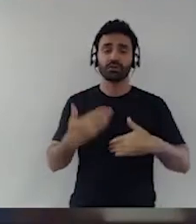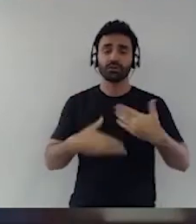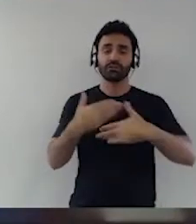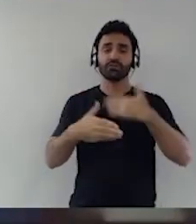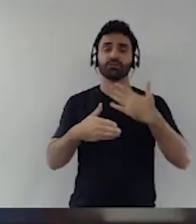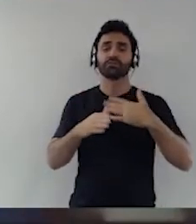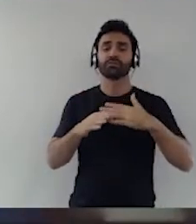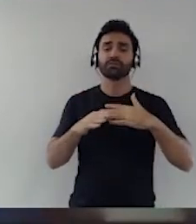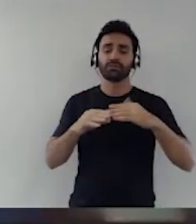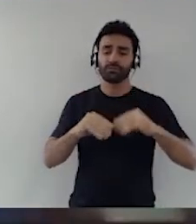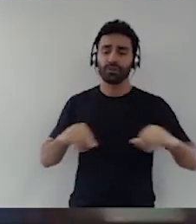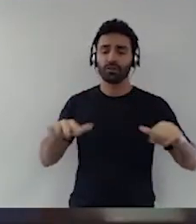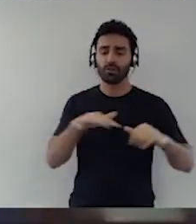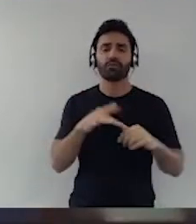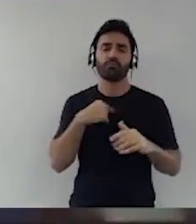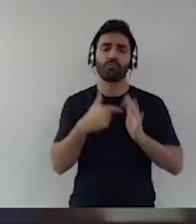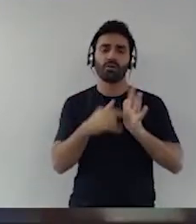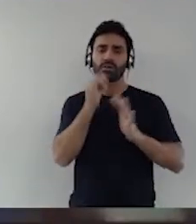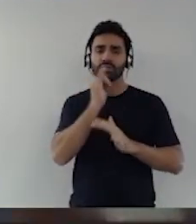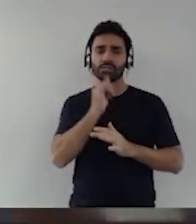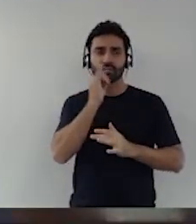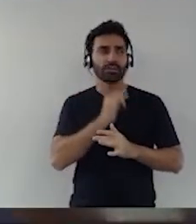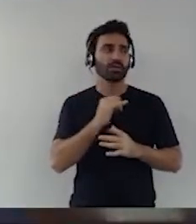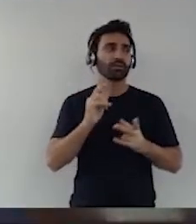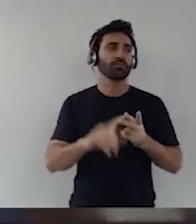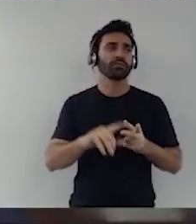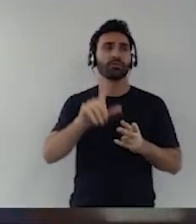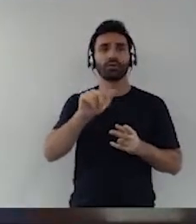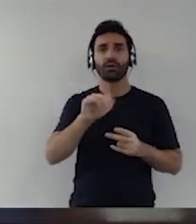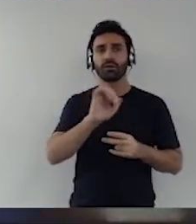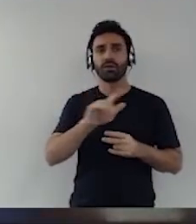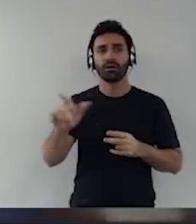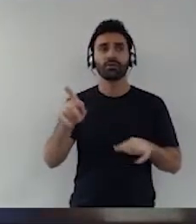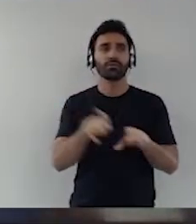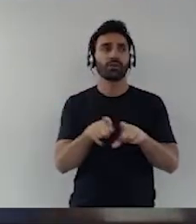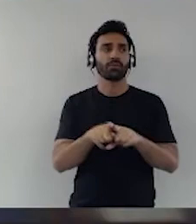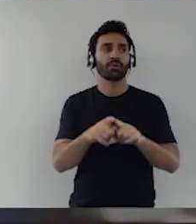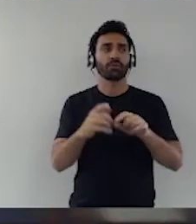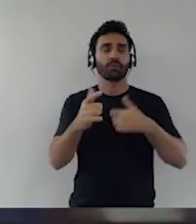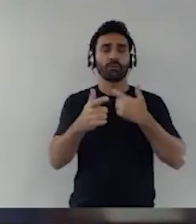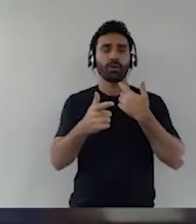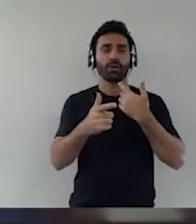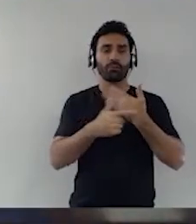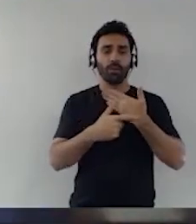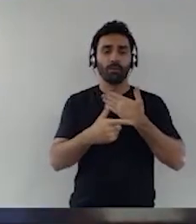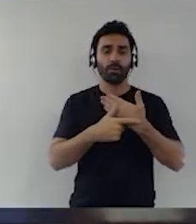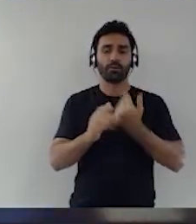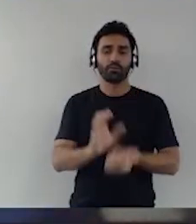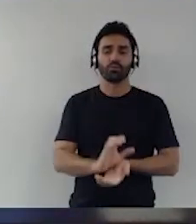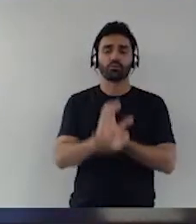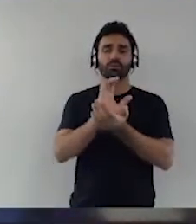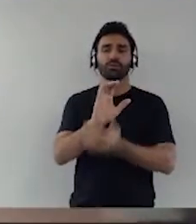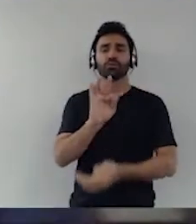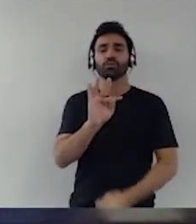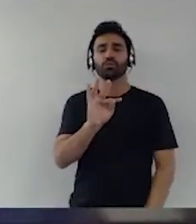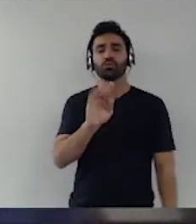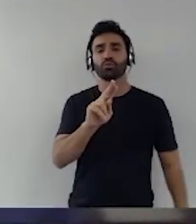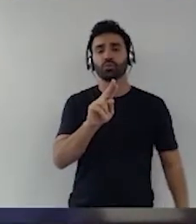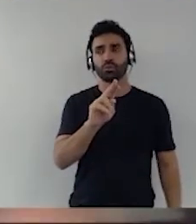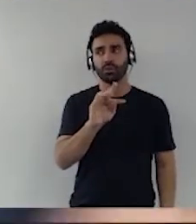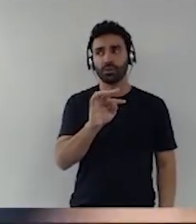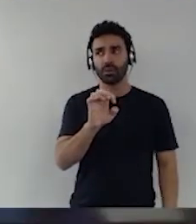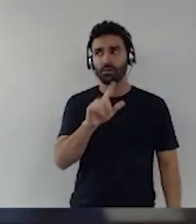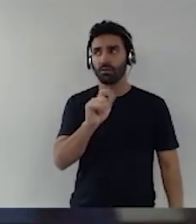gente tem alguns exemplos, como as promotoras legais, como o papel do Conselho Tutelar na Justiça da Infância e